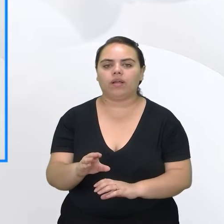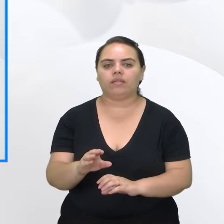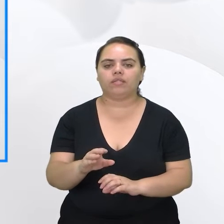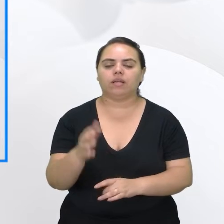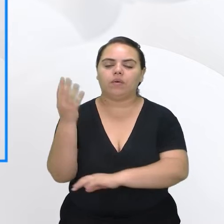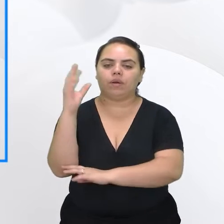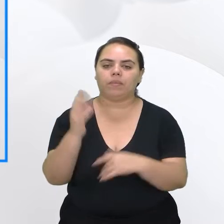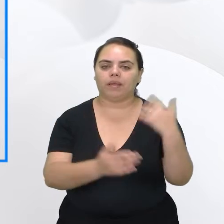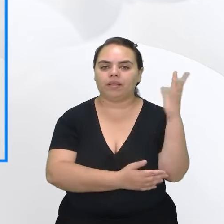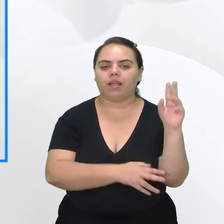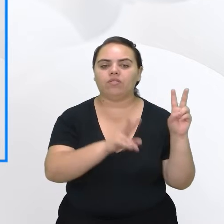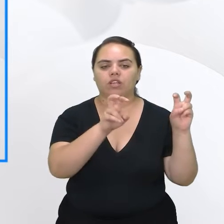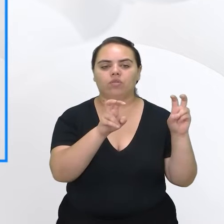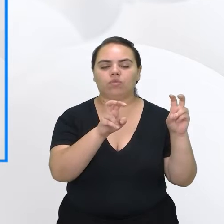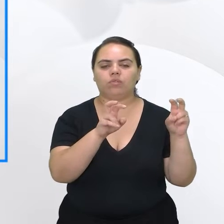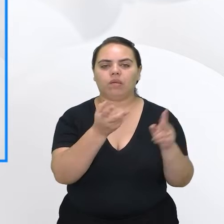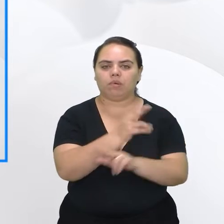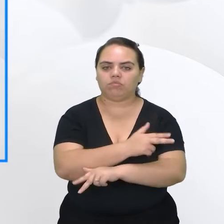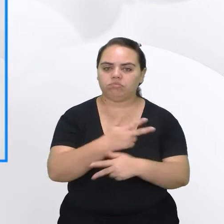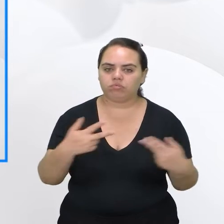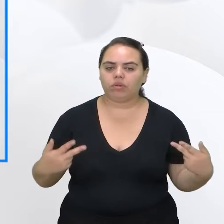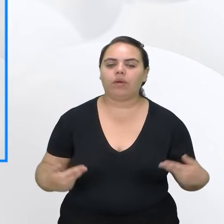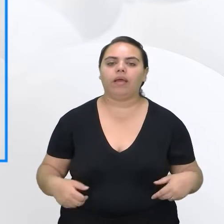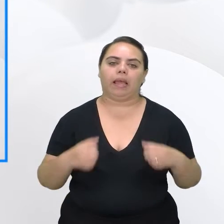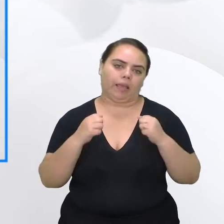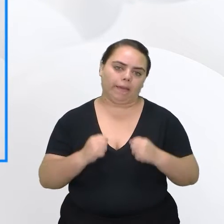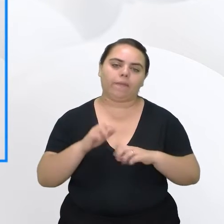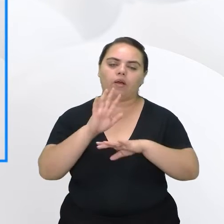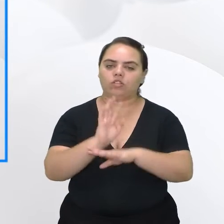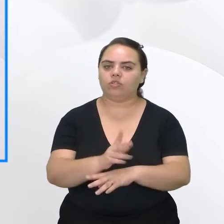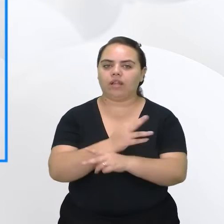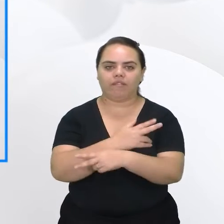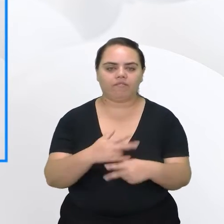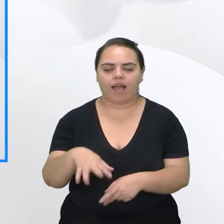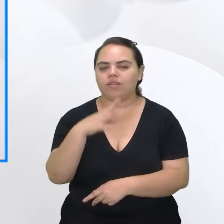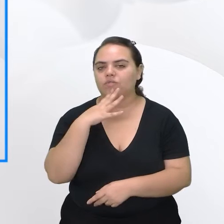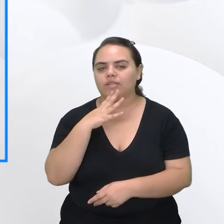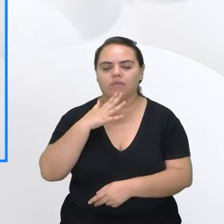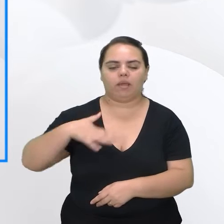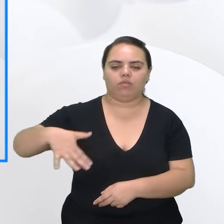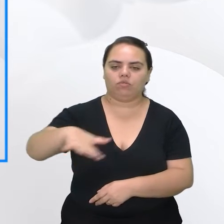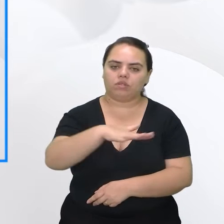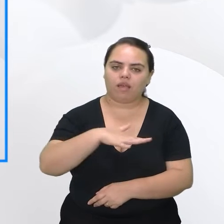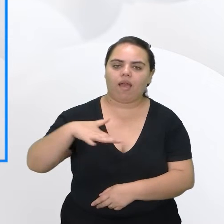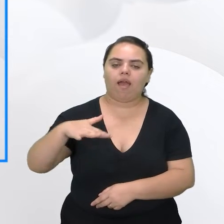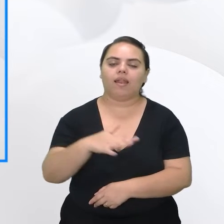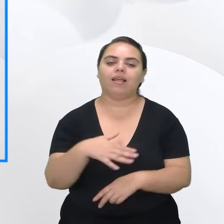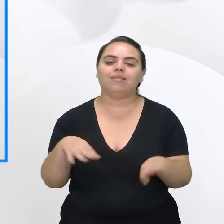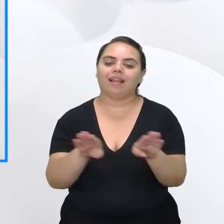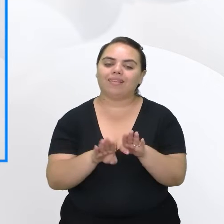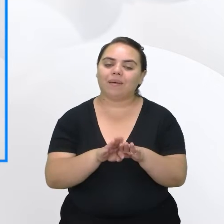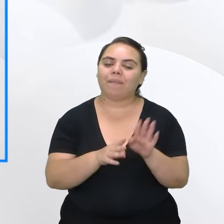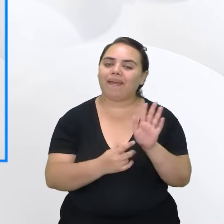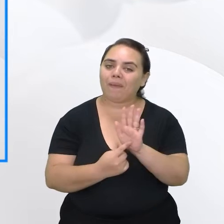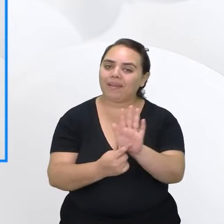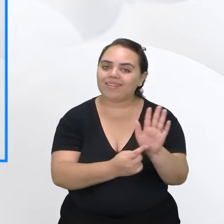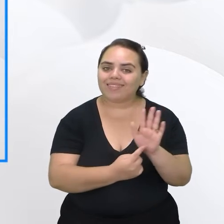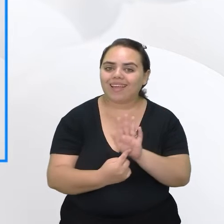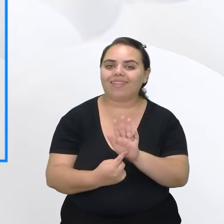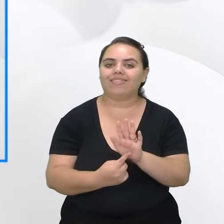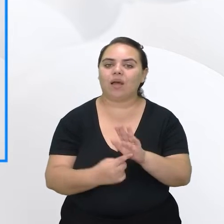tema transversal, né, que pode agregar muitas outras áreas de conhecimento, ela também apresenta